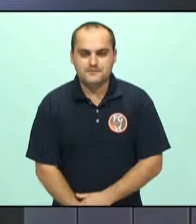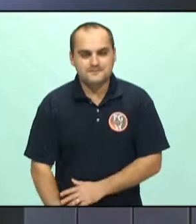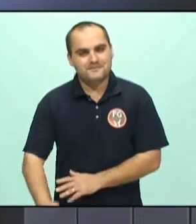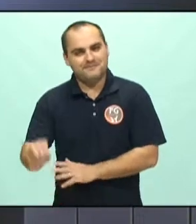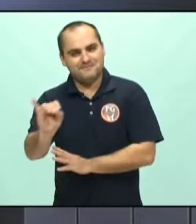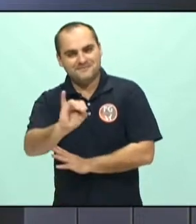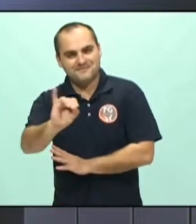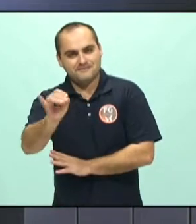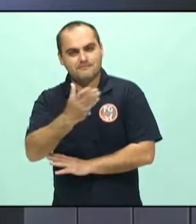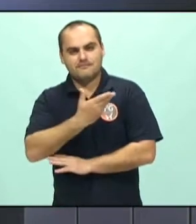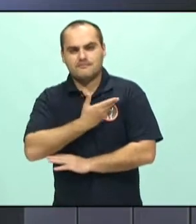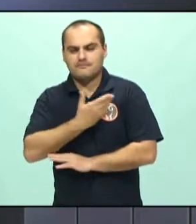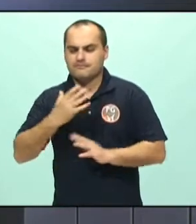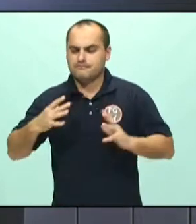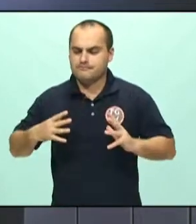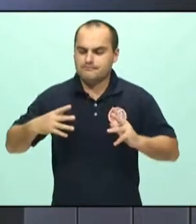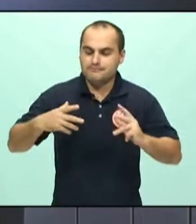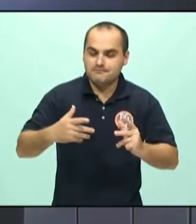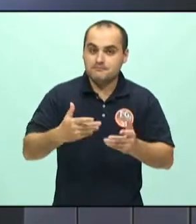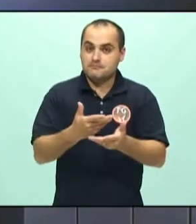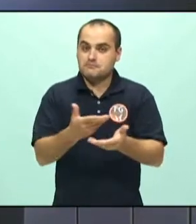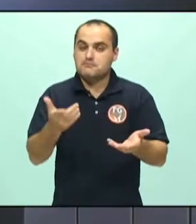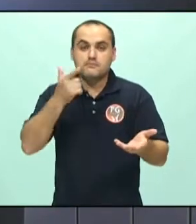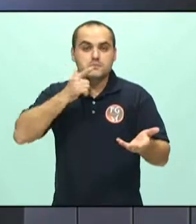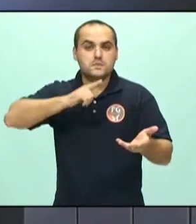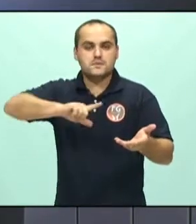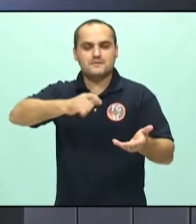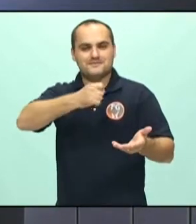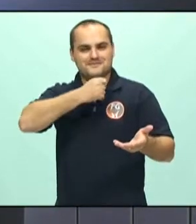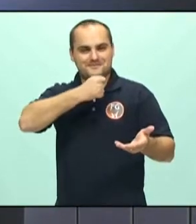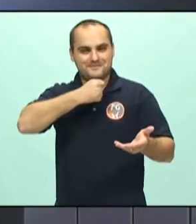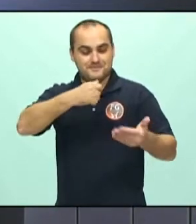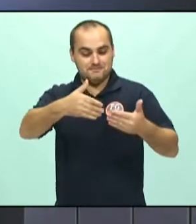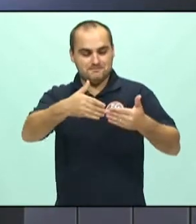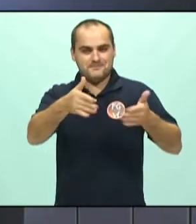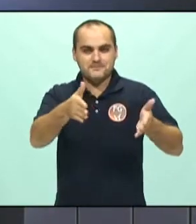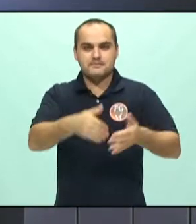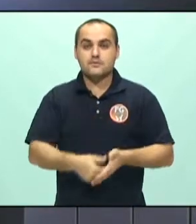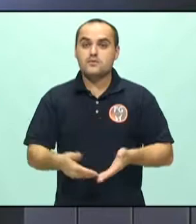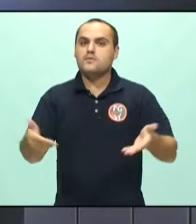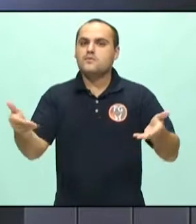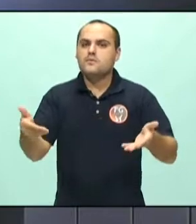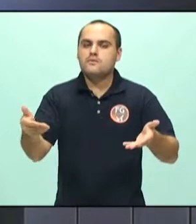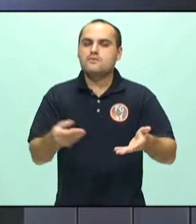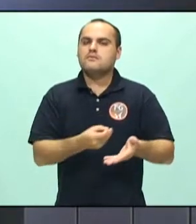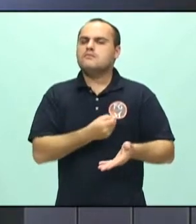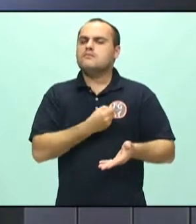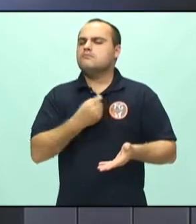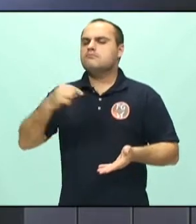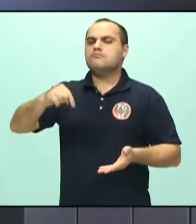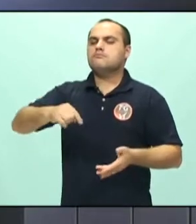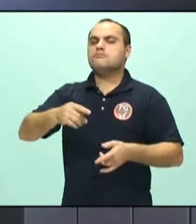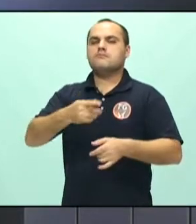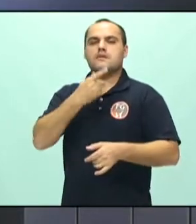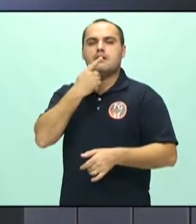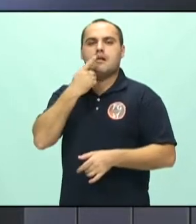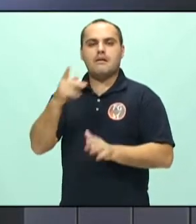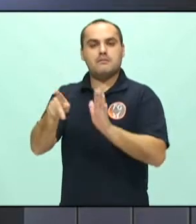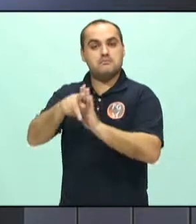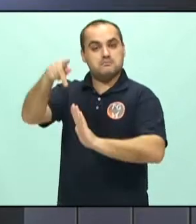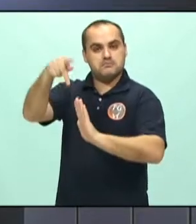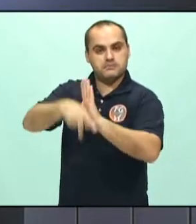Olá, amigos! Está no ar mais um Câmara Aberta. No programa de hoje nós vamos falar a respeito do projeto Ciclo de